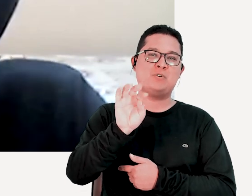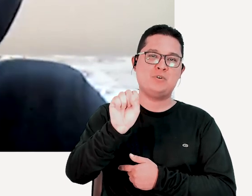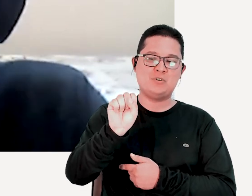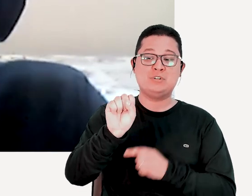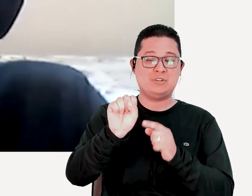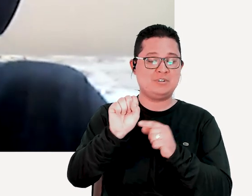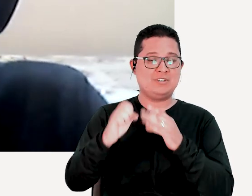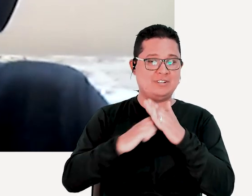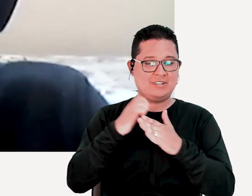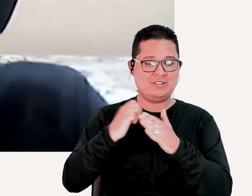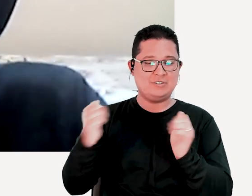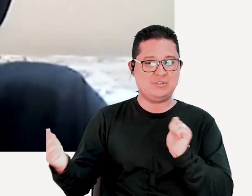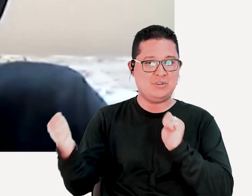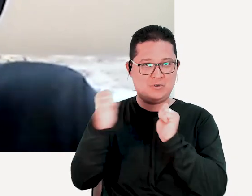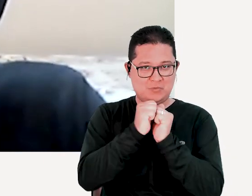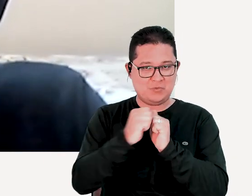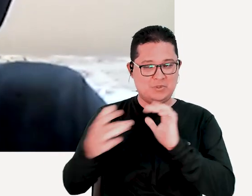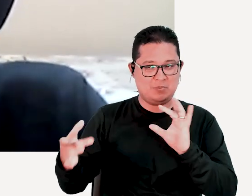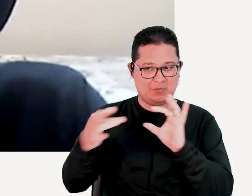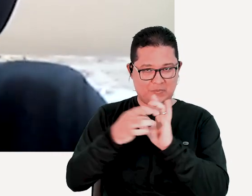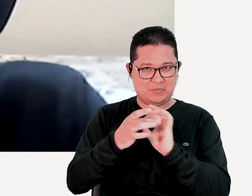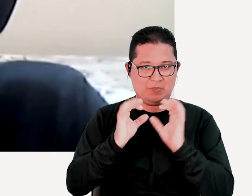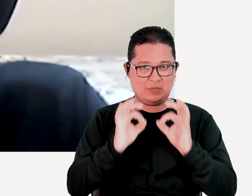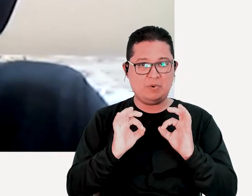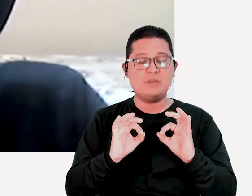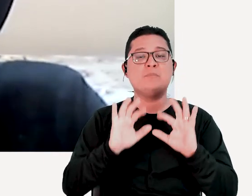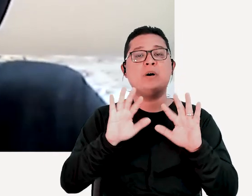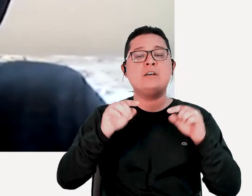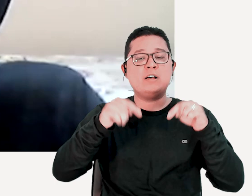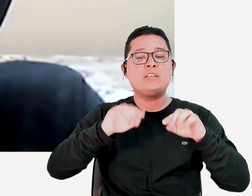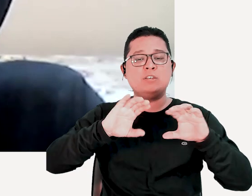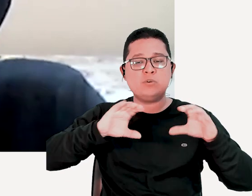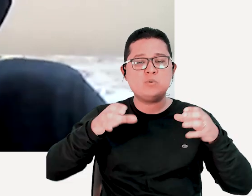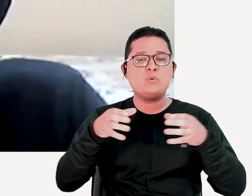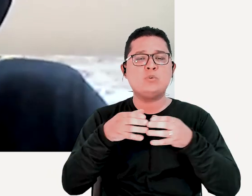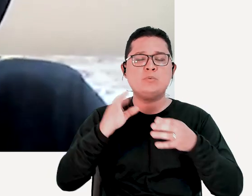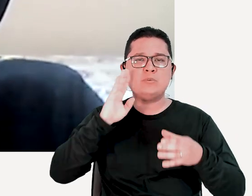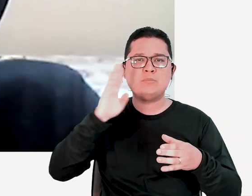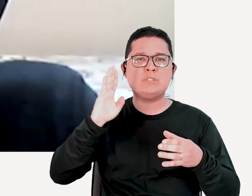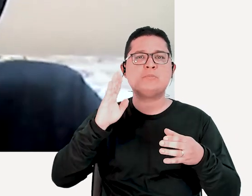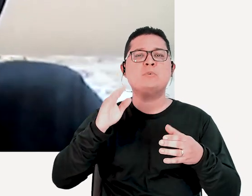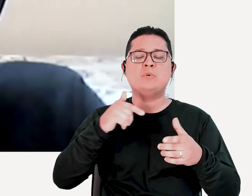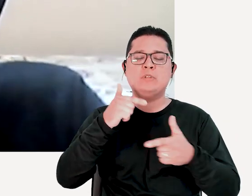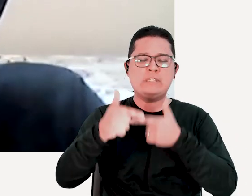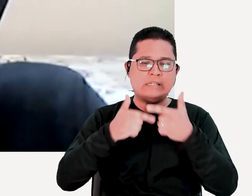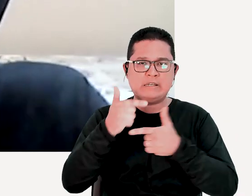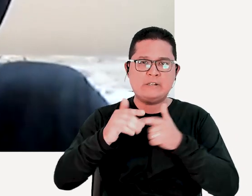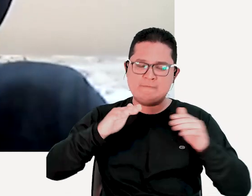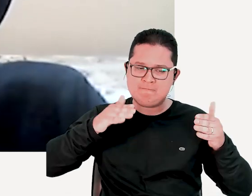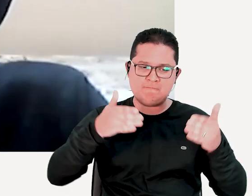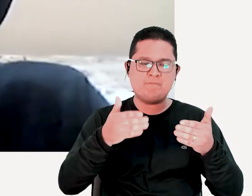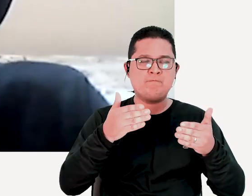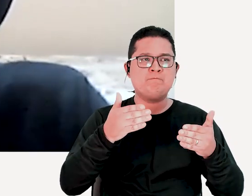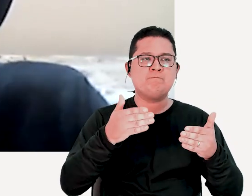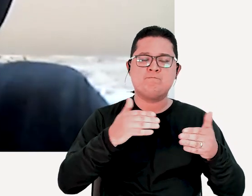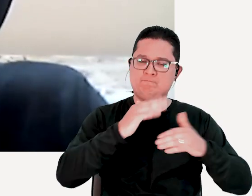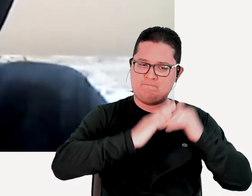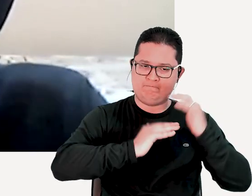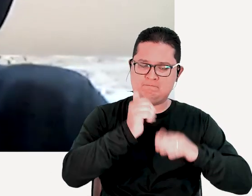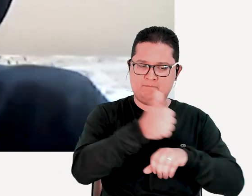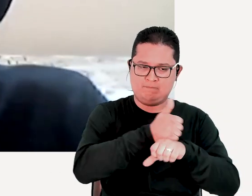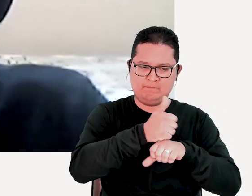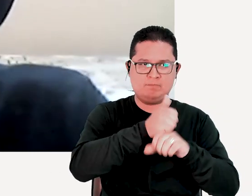voltada ali para pessoas que trabalham com interface, com textos para interfaces. Eu sou uma mulher